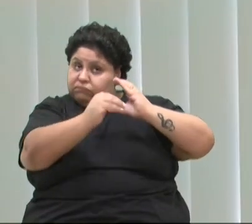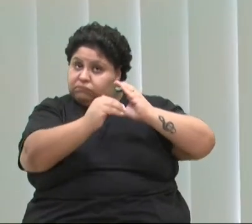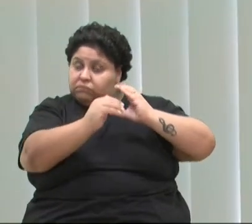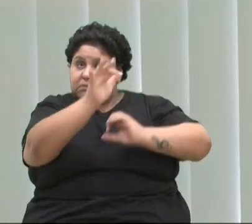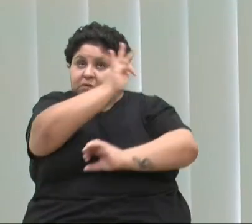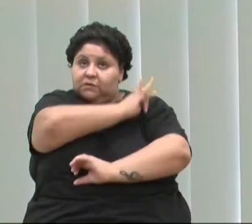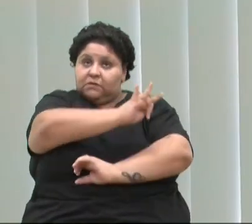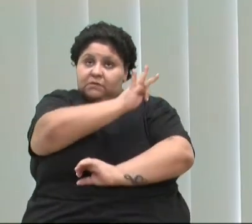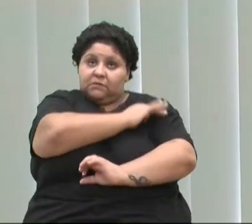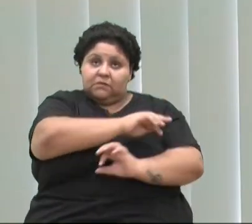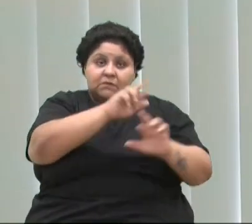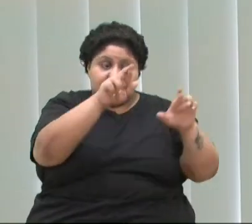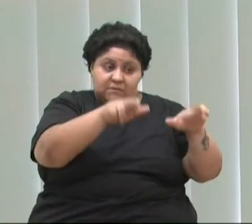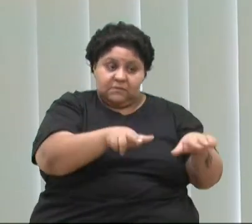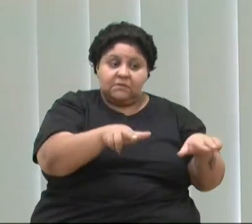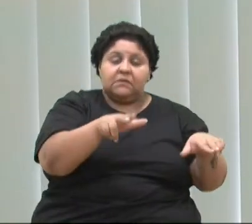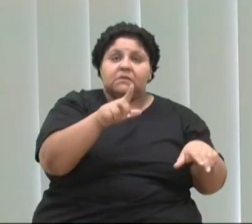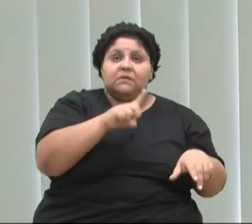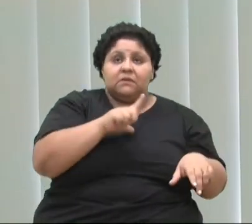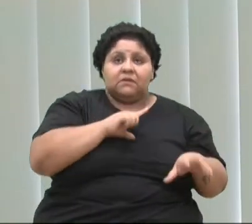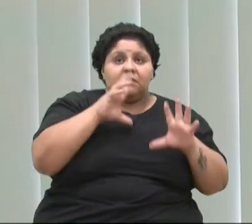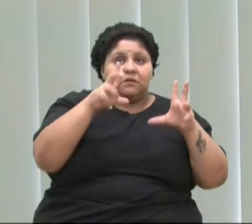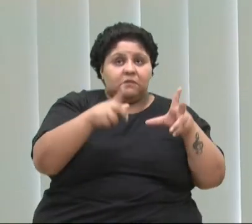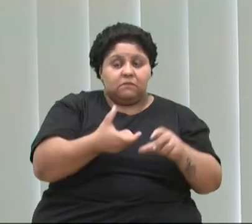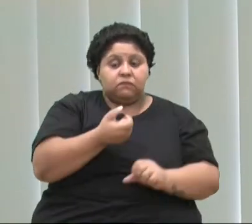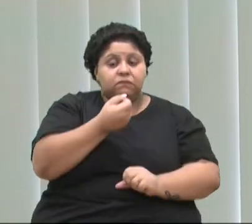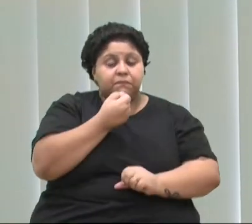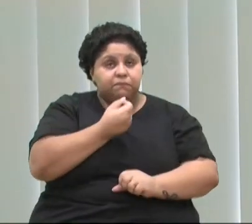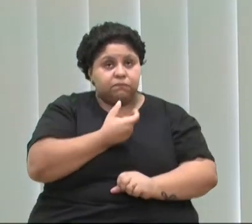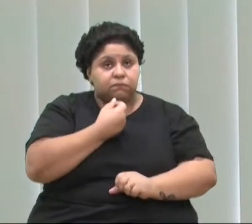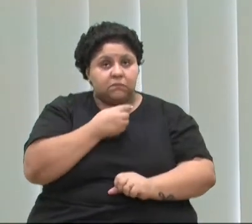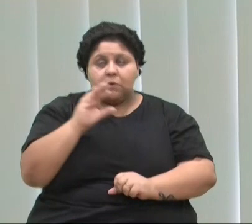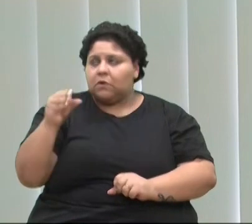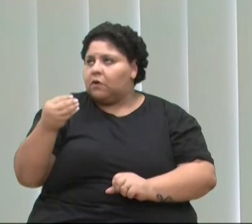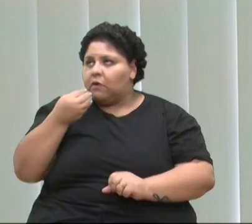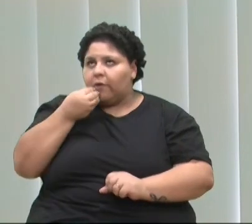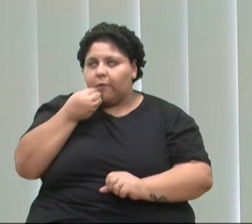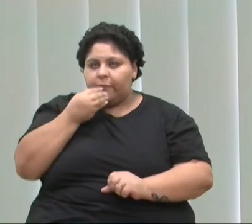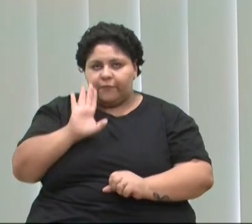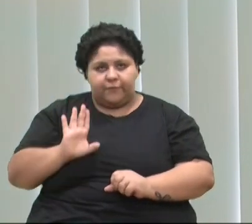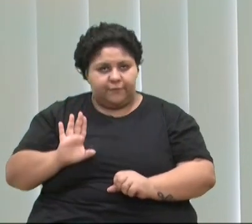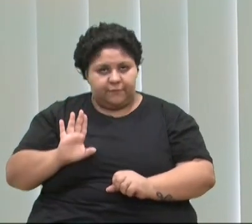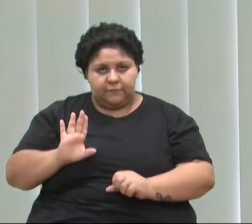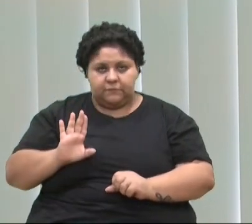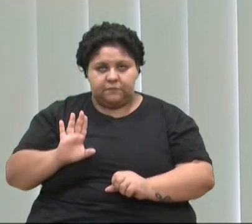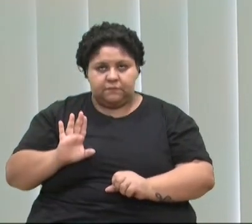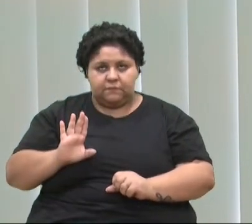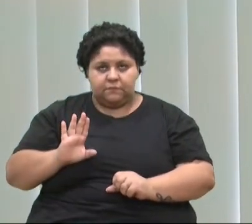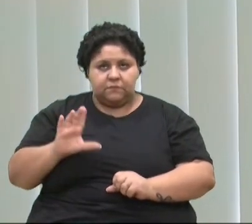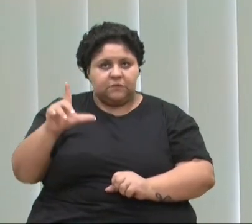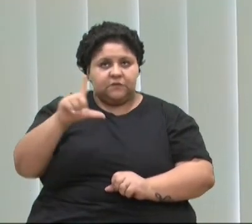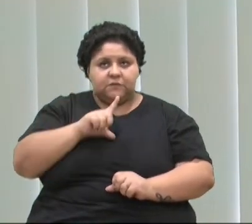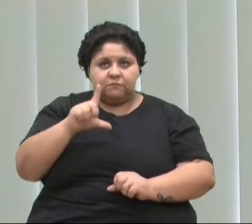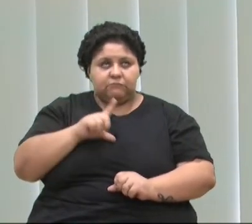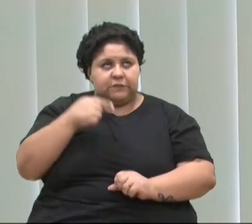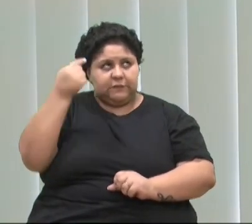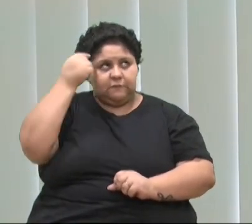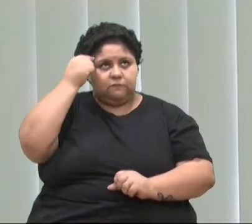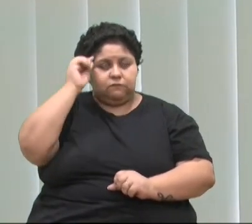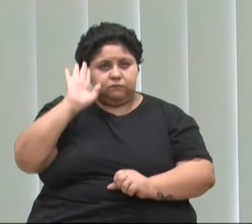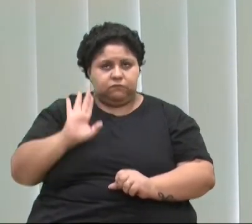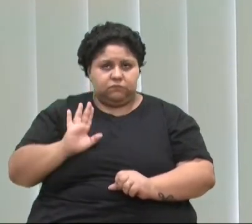farmácias regionais que a gente tem, que tem todos os medicamentos e, claro, a gente não tem a ideia